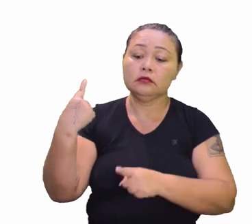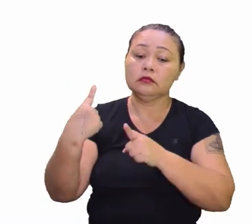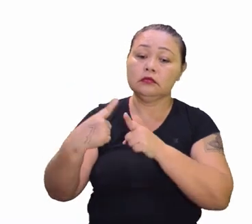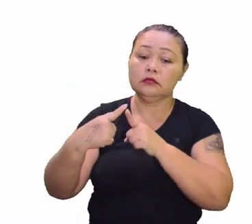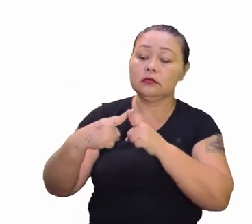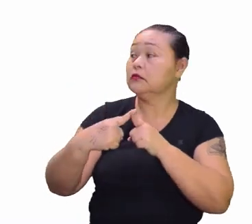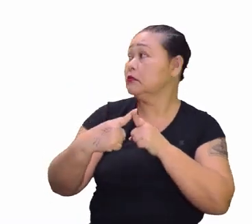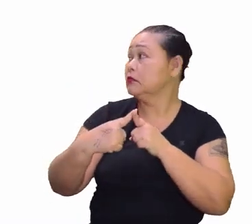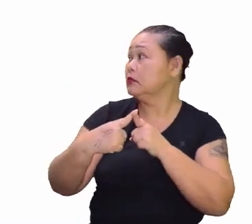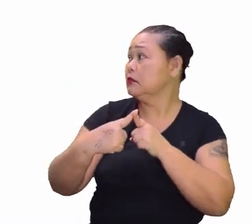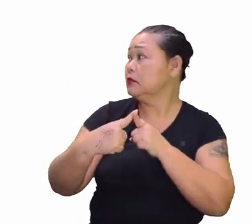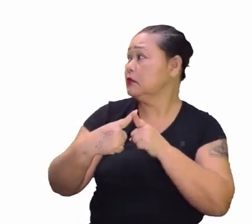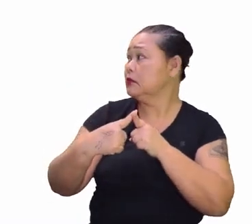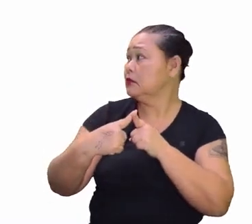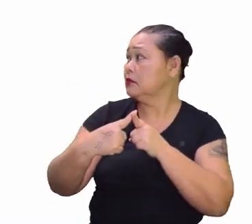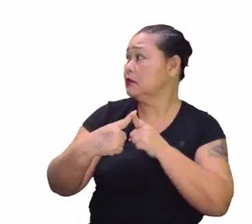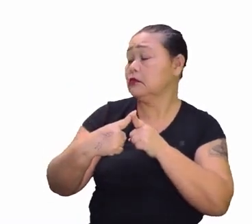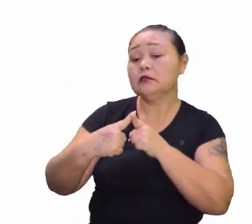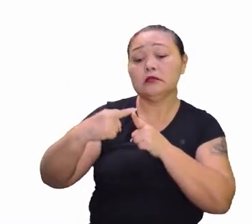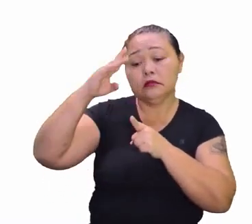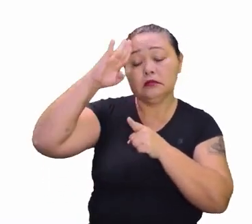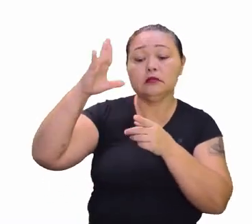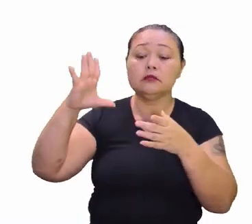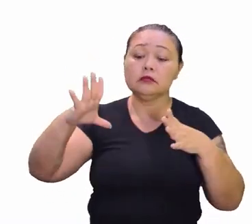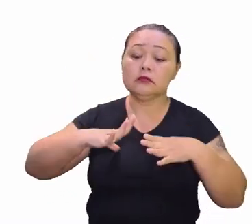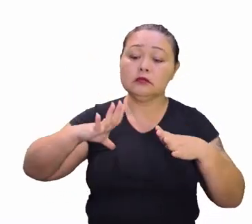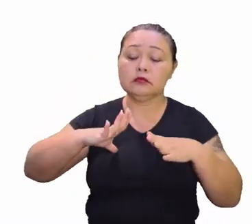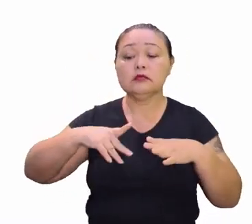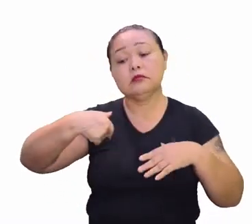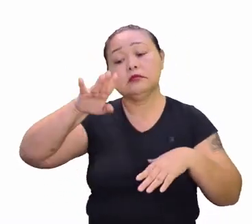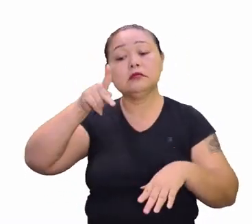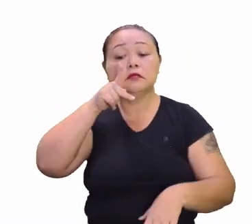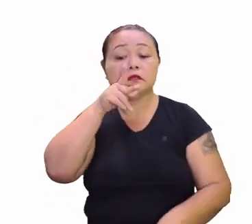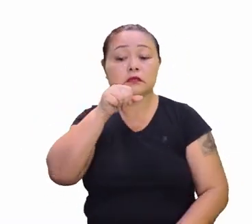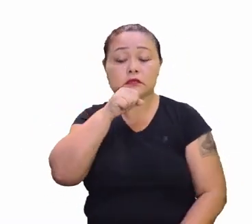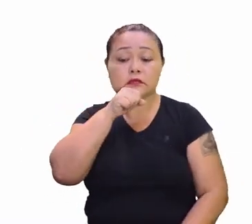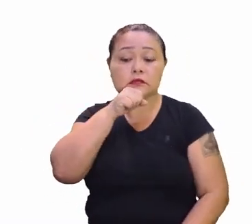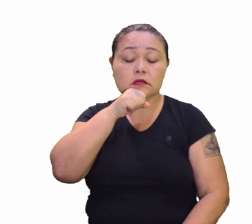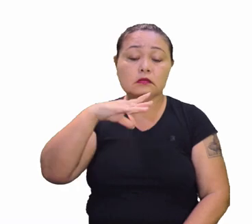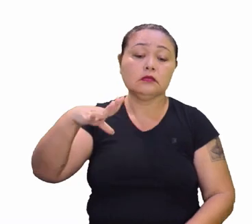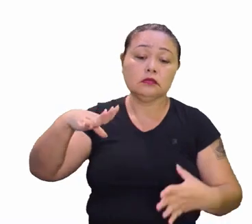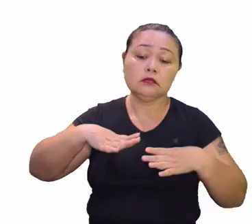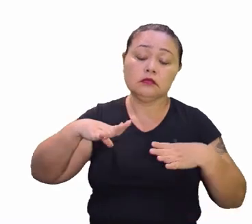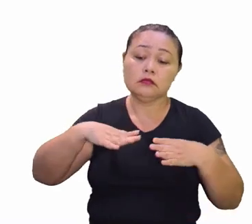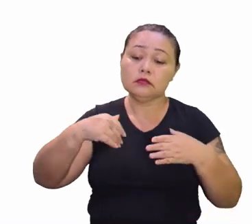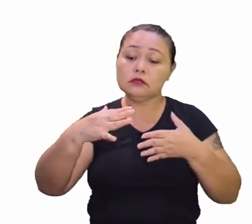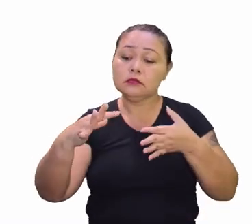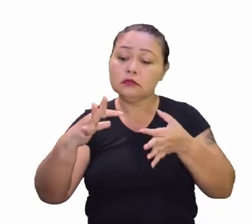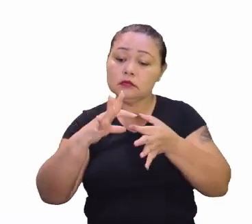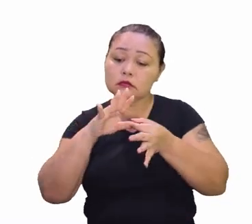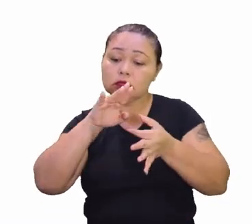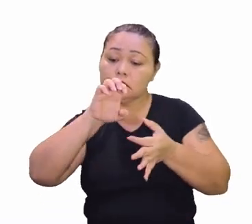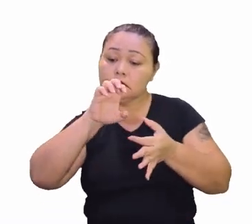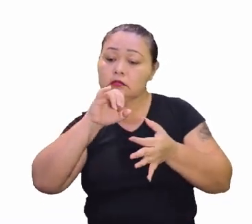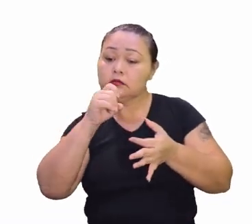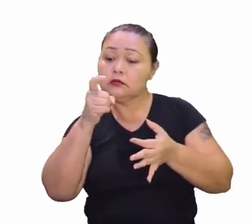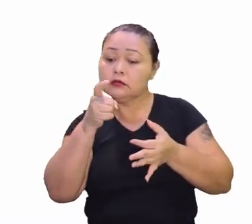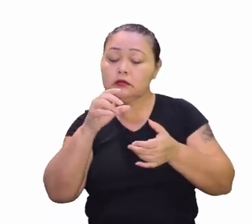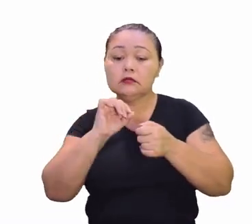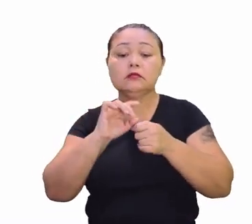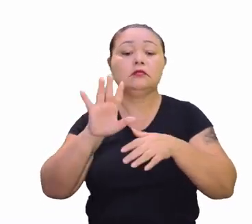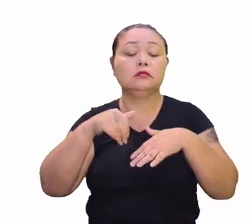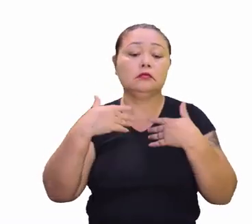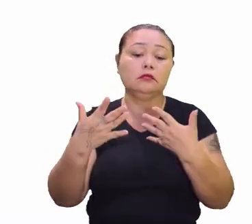ela banha as principais cidades, fora Porto Velho, né? As principais cidades do eixo ali da